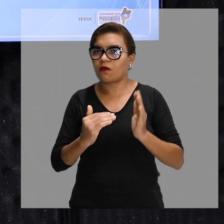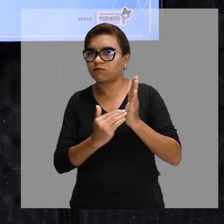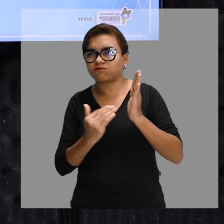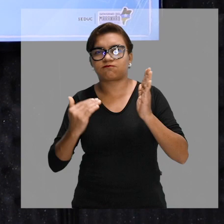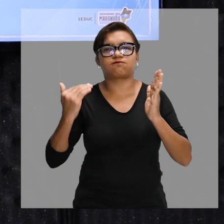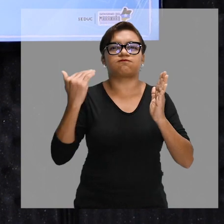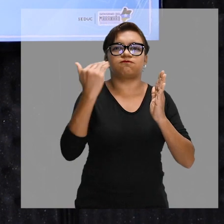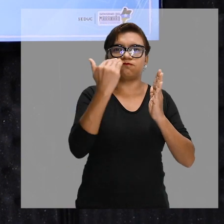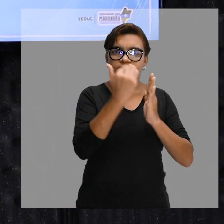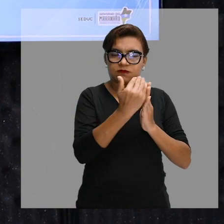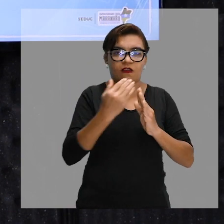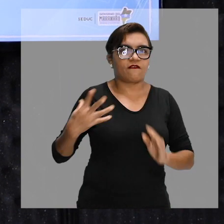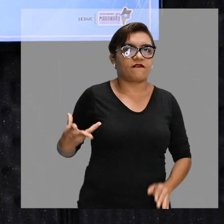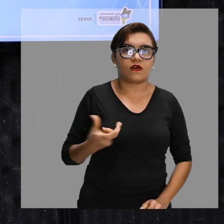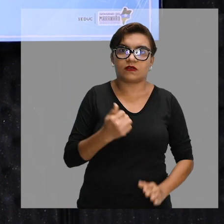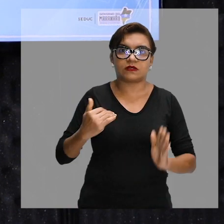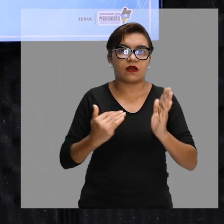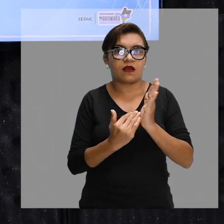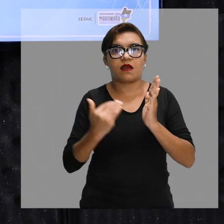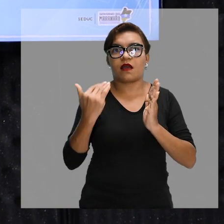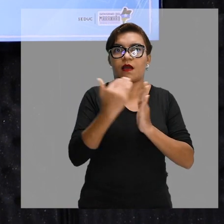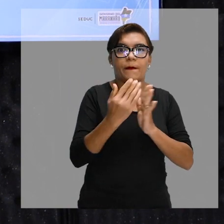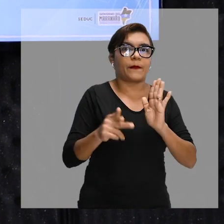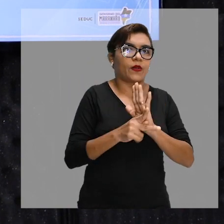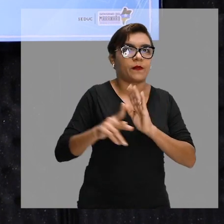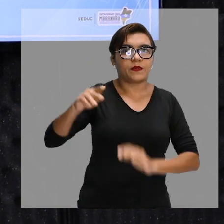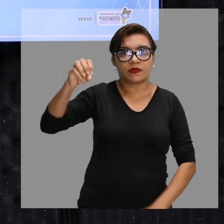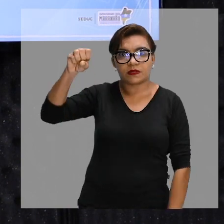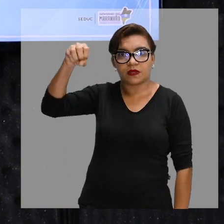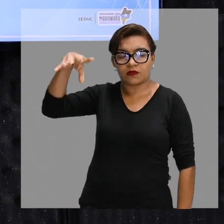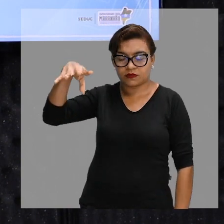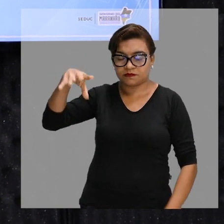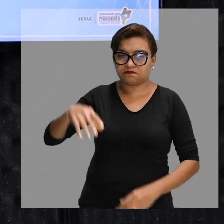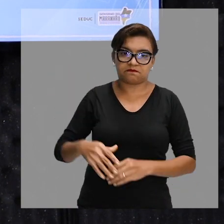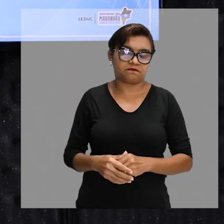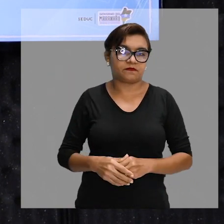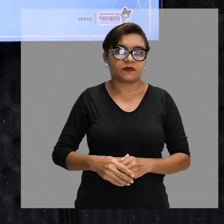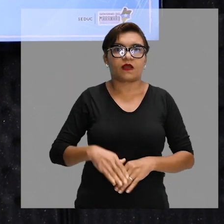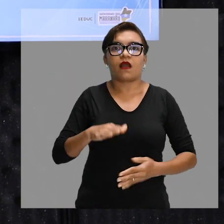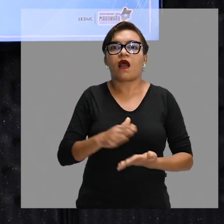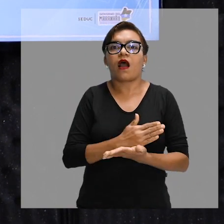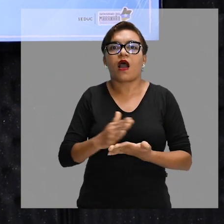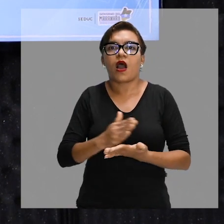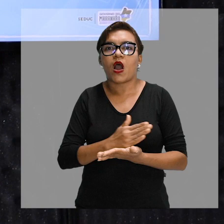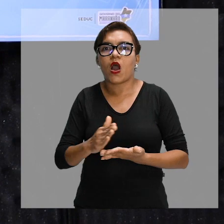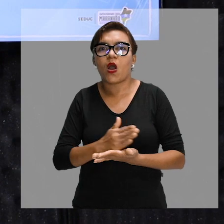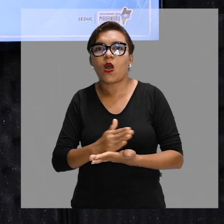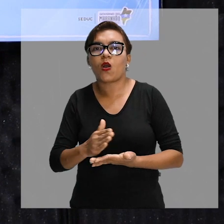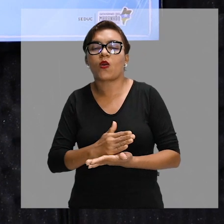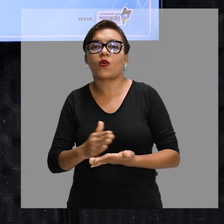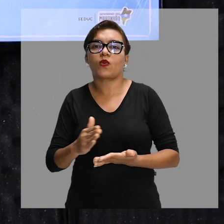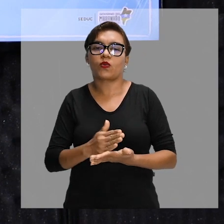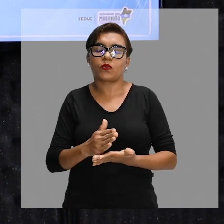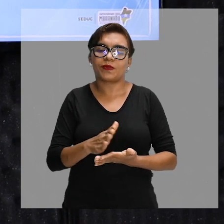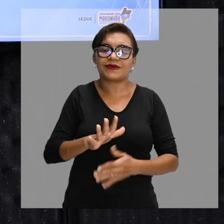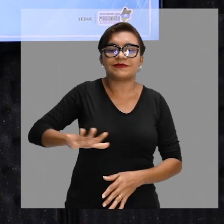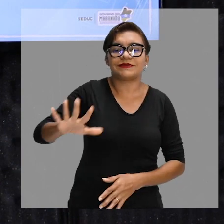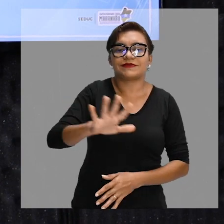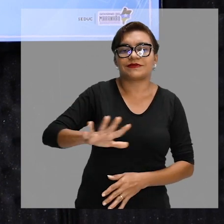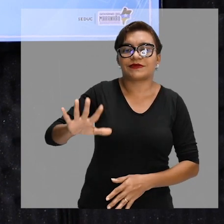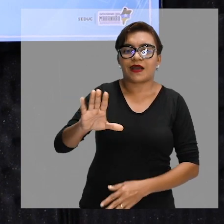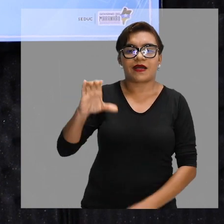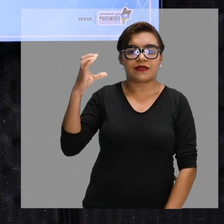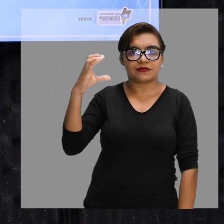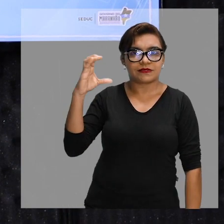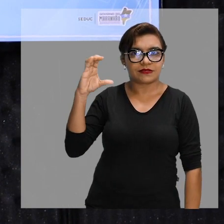Então, para setores da física, da ciência, a maior velocidade que tem na natureza pode ser a velocidade